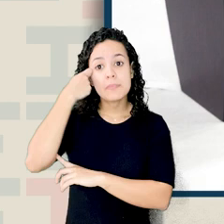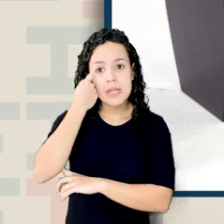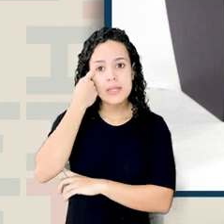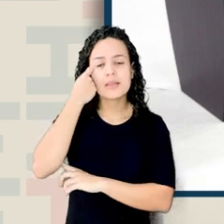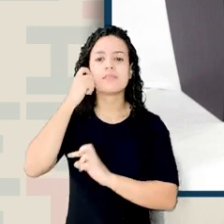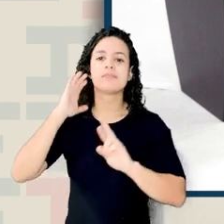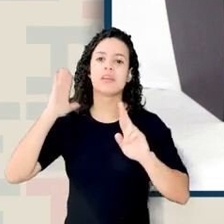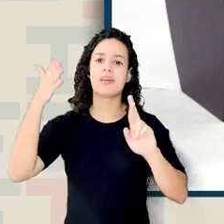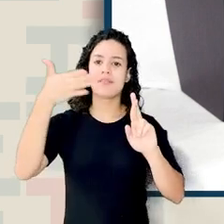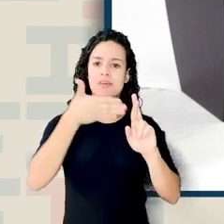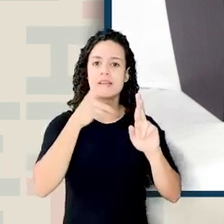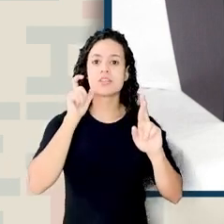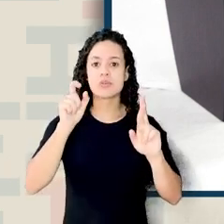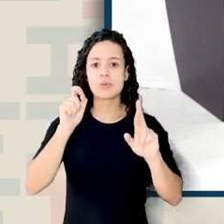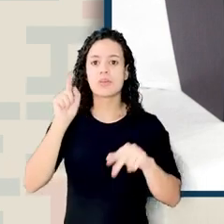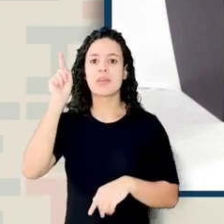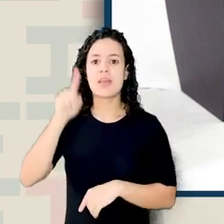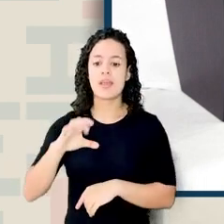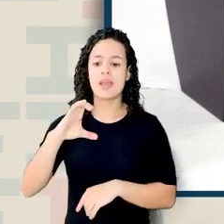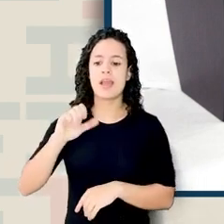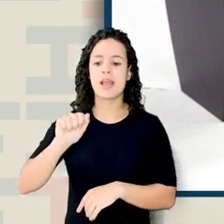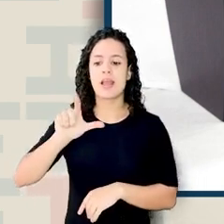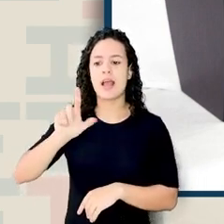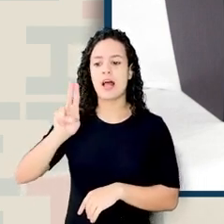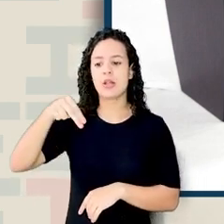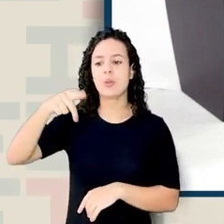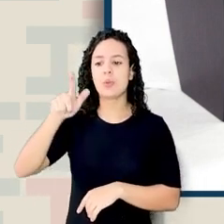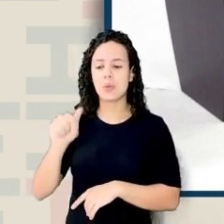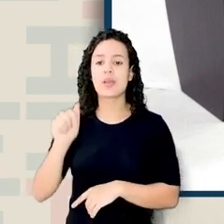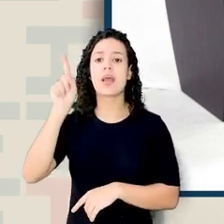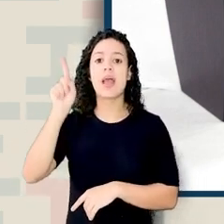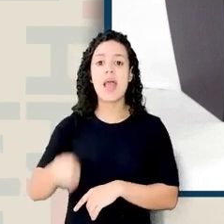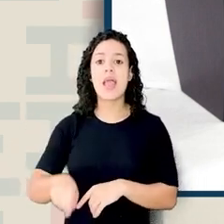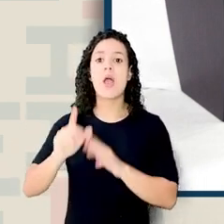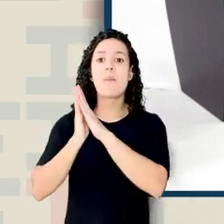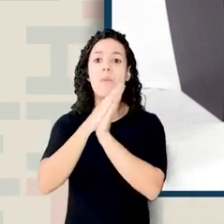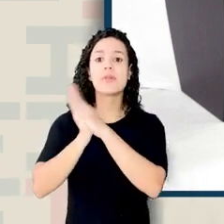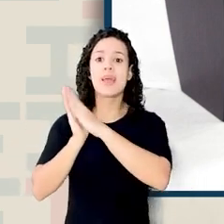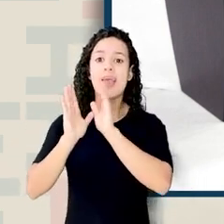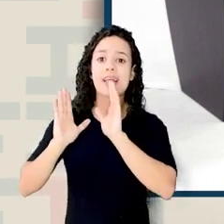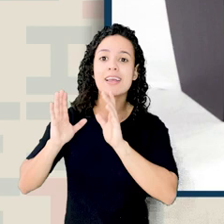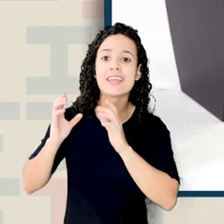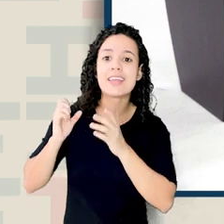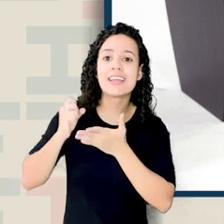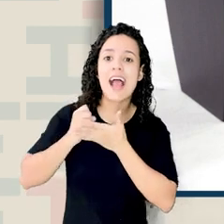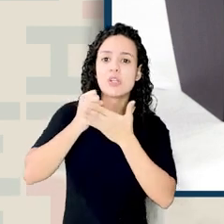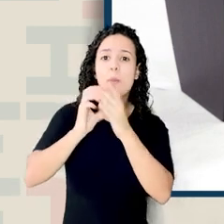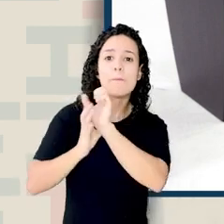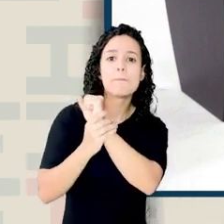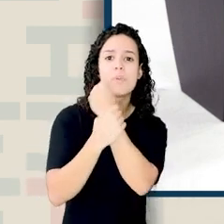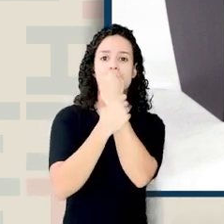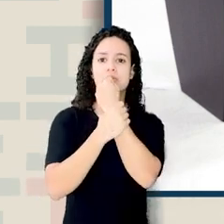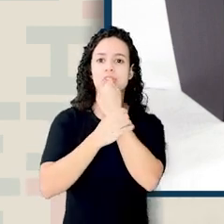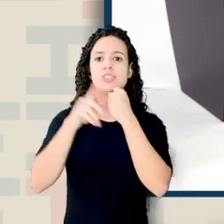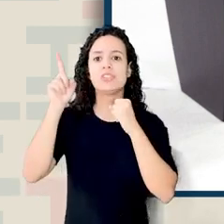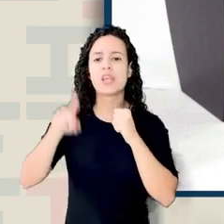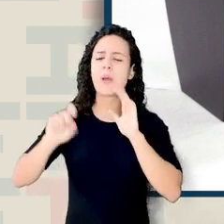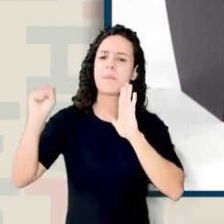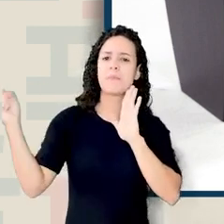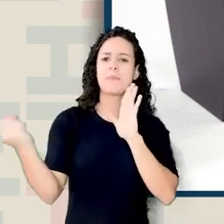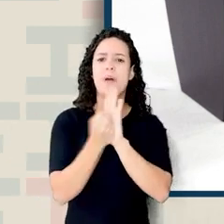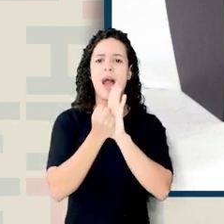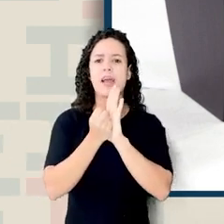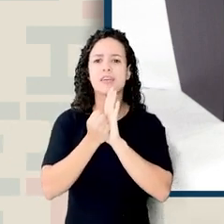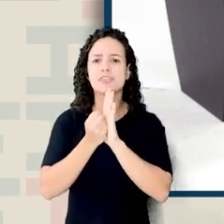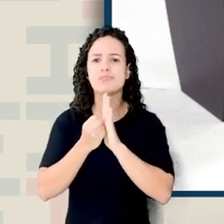referência inclusive à nossa grande calunga, é uma boneca protetora, né, símbolo da fertilidade, da prosperidade